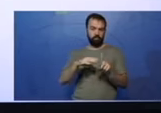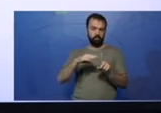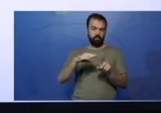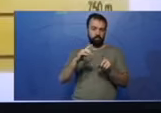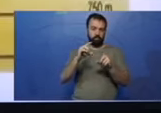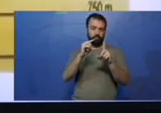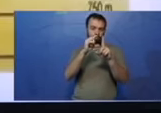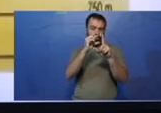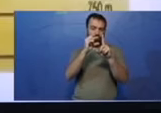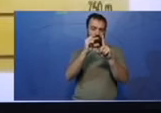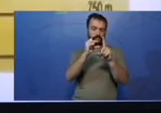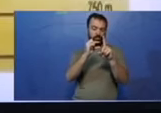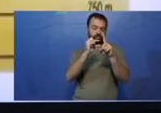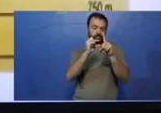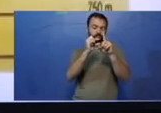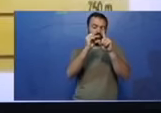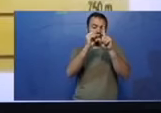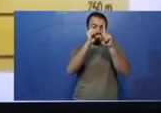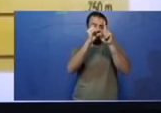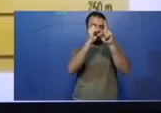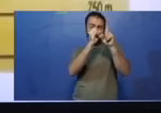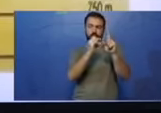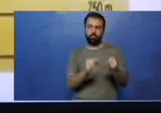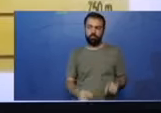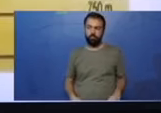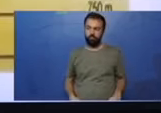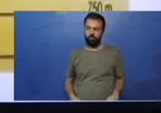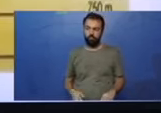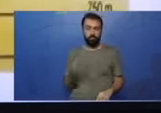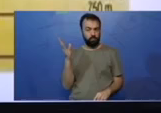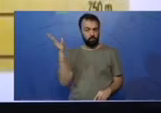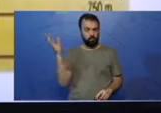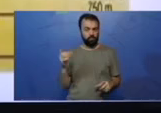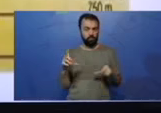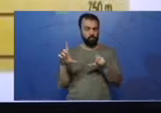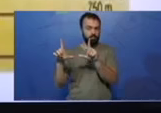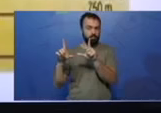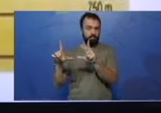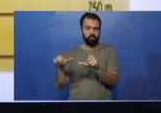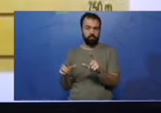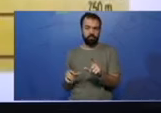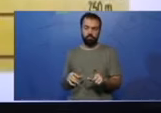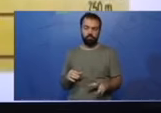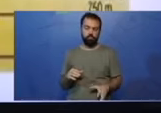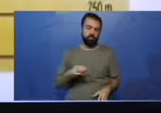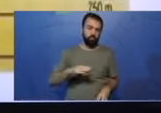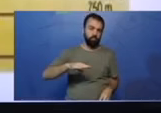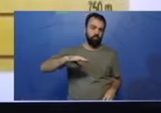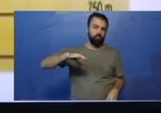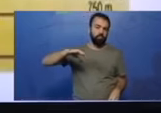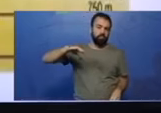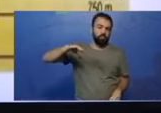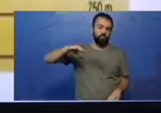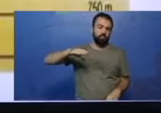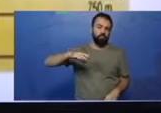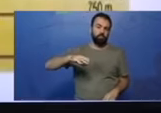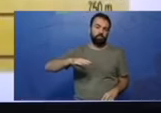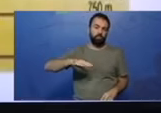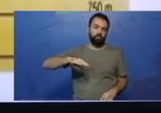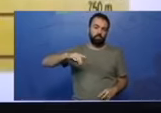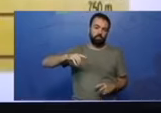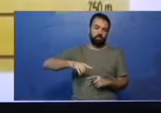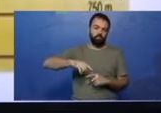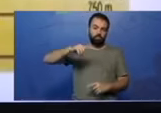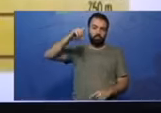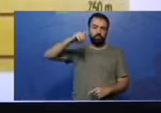altitude. Aqui nós temos uma imagem, né, para mostrar que conforme nós vamos subindo, essa temperatura